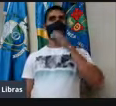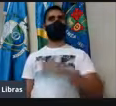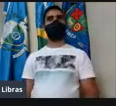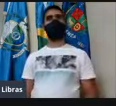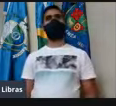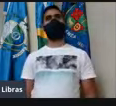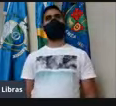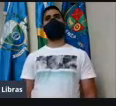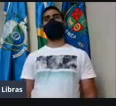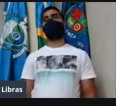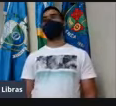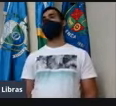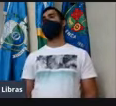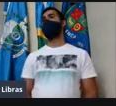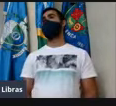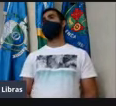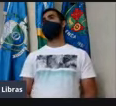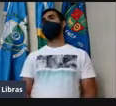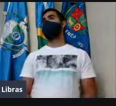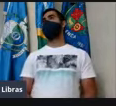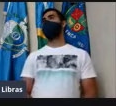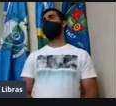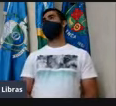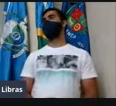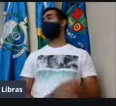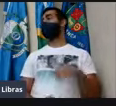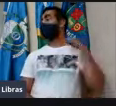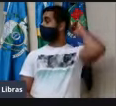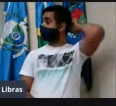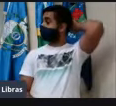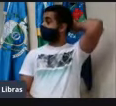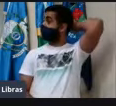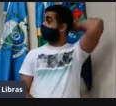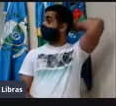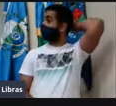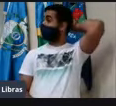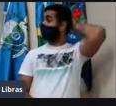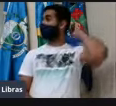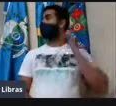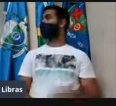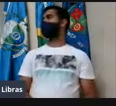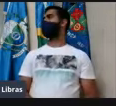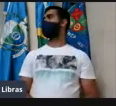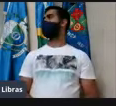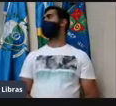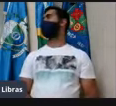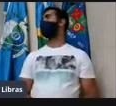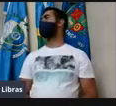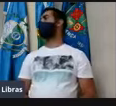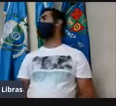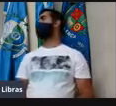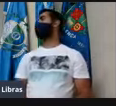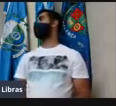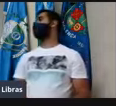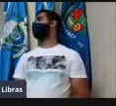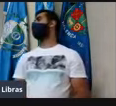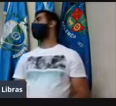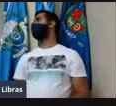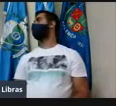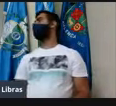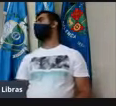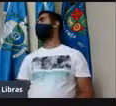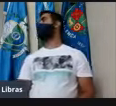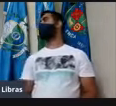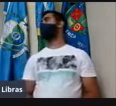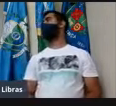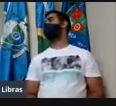Michele, vereador Celcinho, vereador professor Rafael aprova, vereador Marquinho da Saúde, tá? Vereador